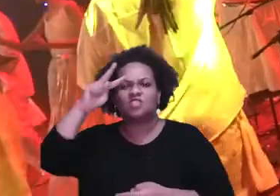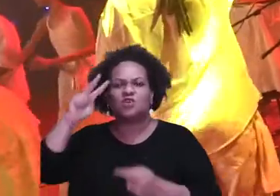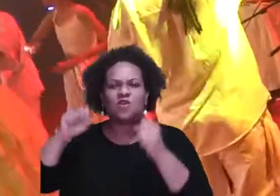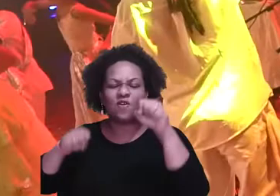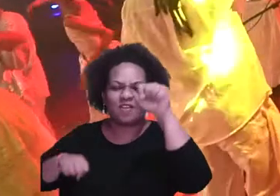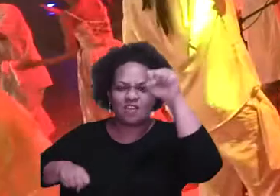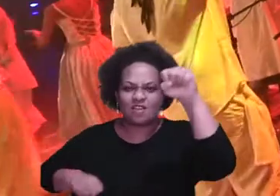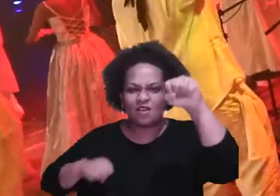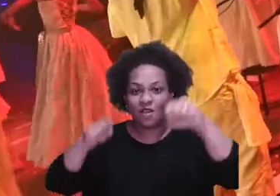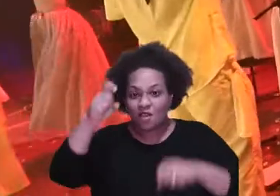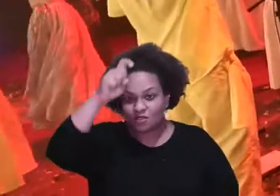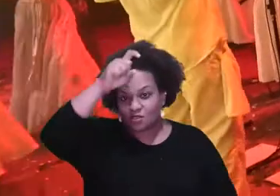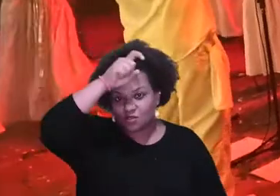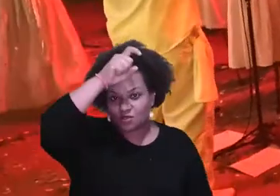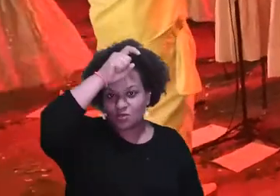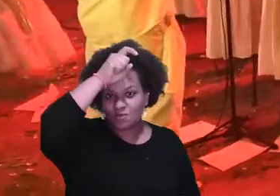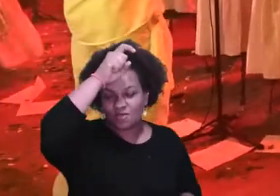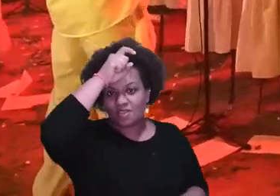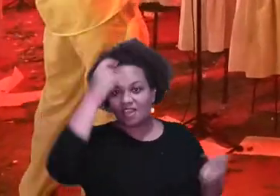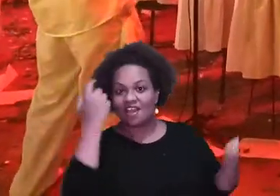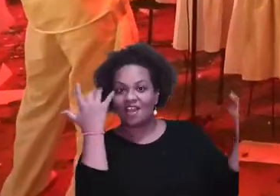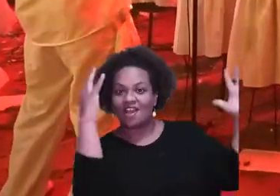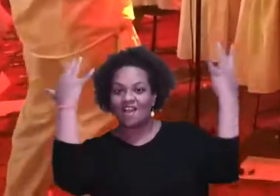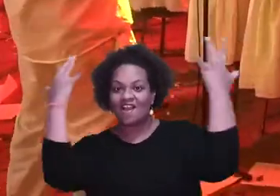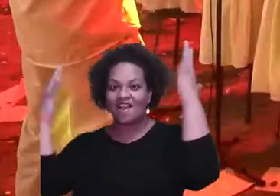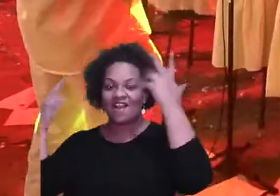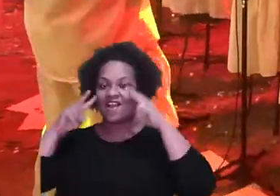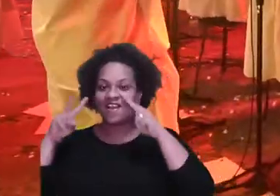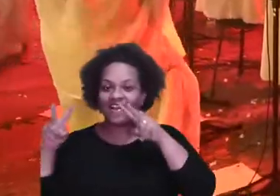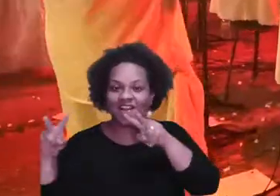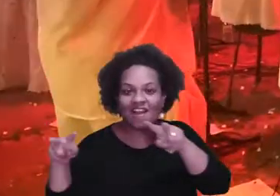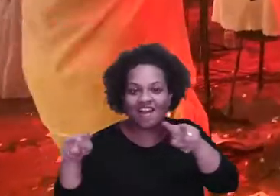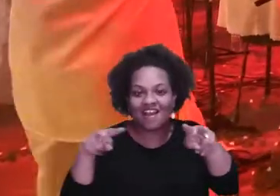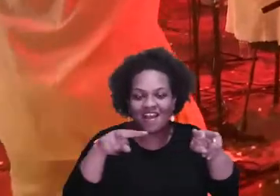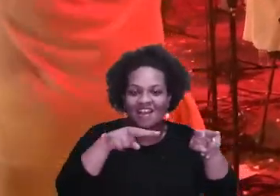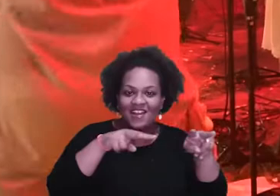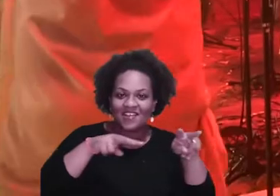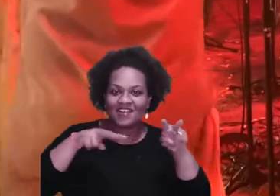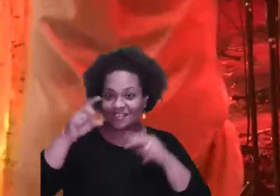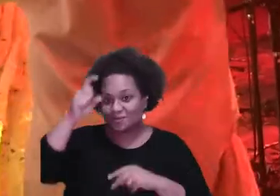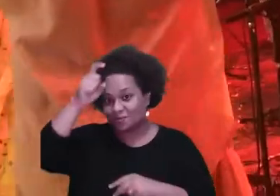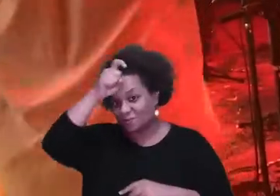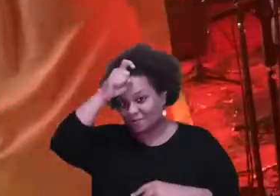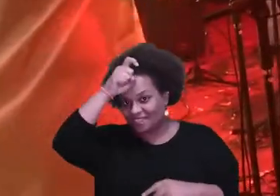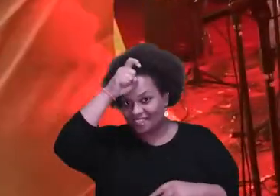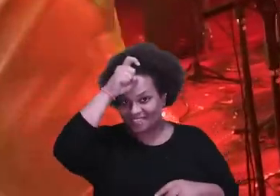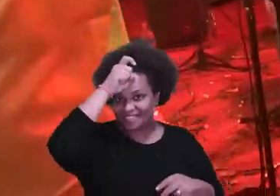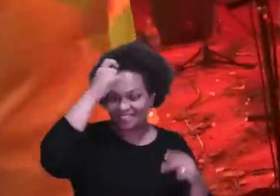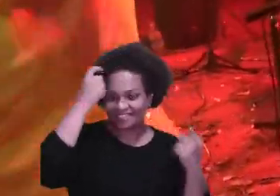História de Um Herói sob super olha dormir dormir e